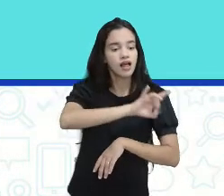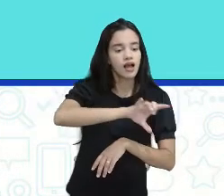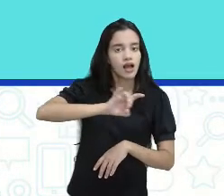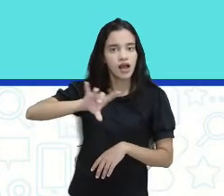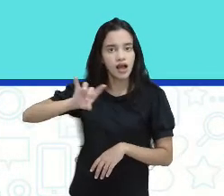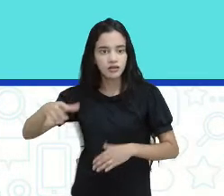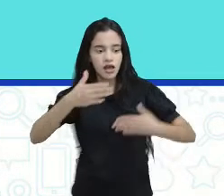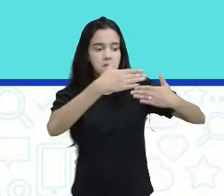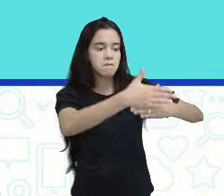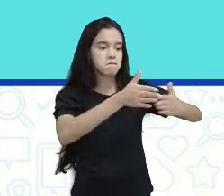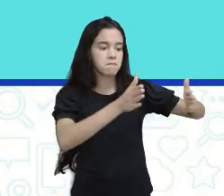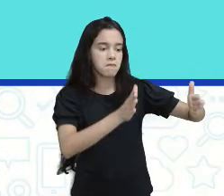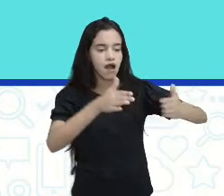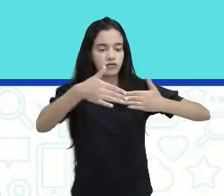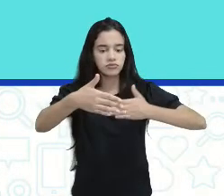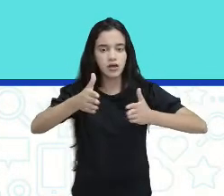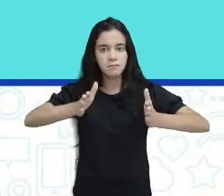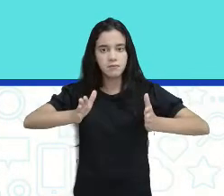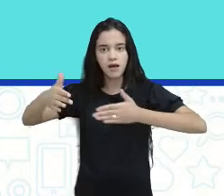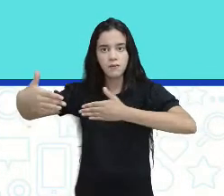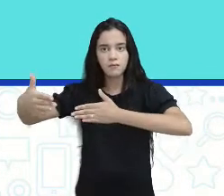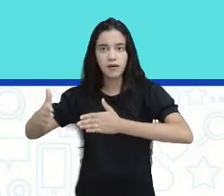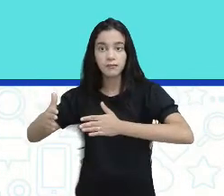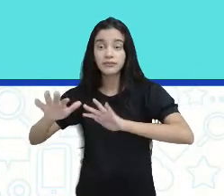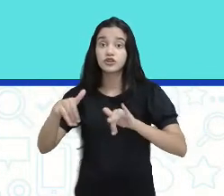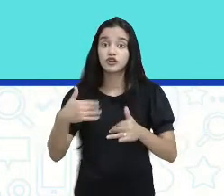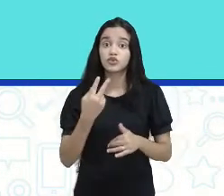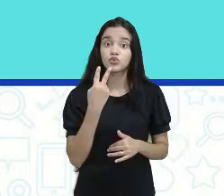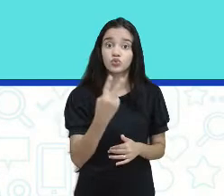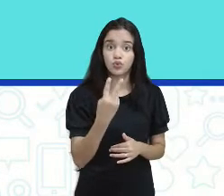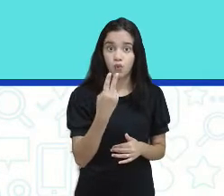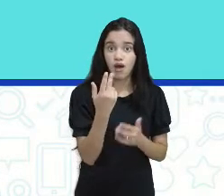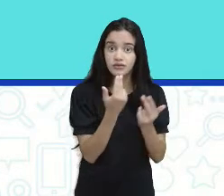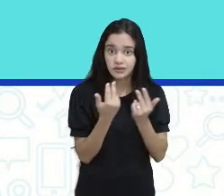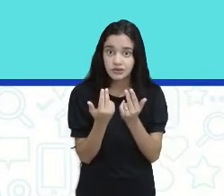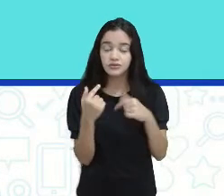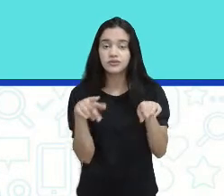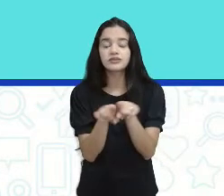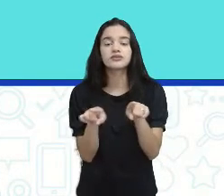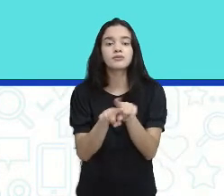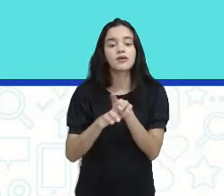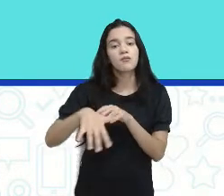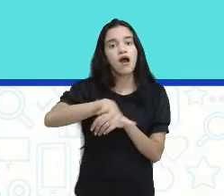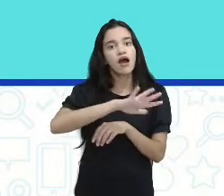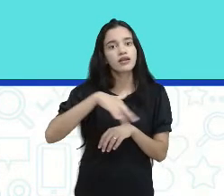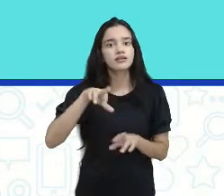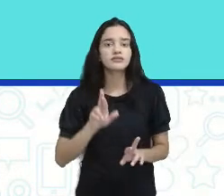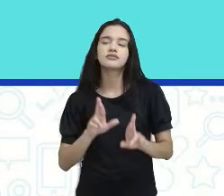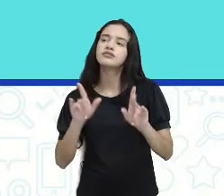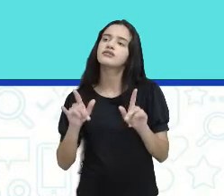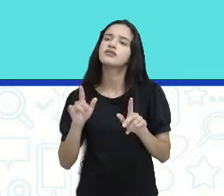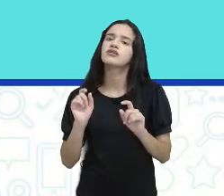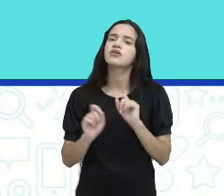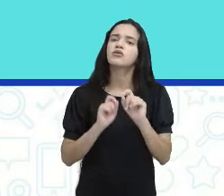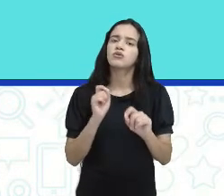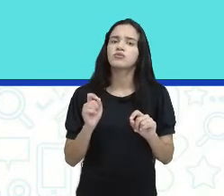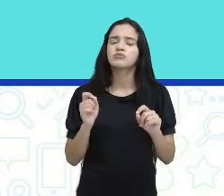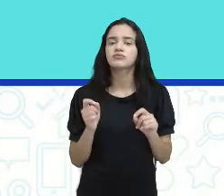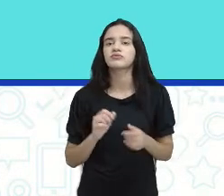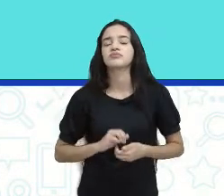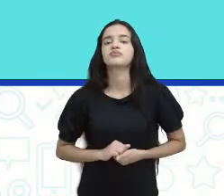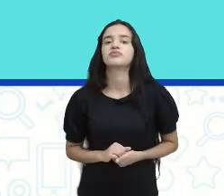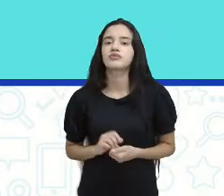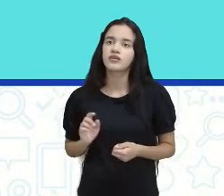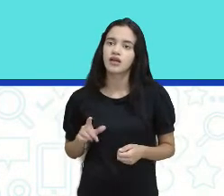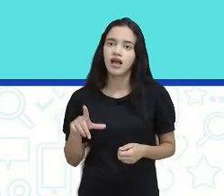lado da quadra, né? Nós temos 2 áreas iguais e uma área diferente. Quais são esses formatos, professor? A